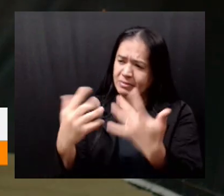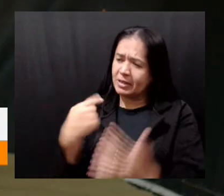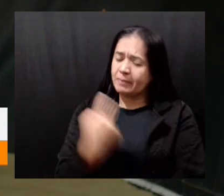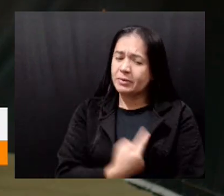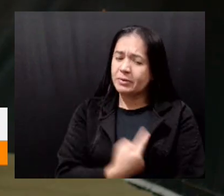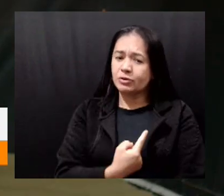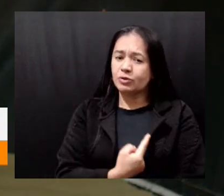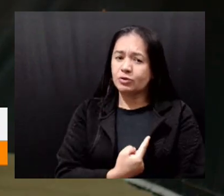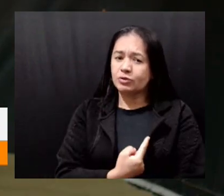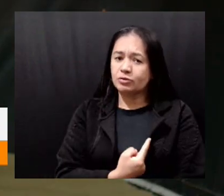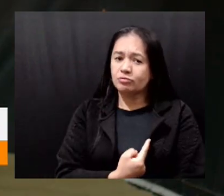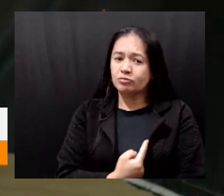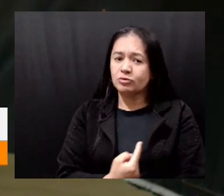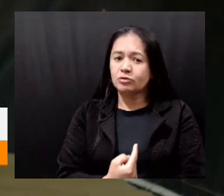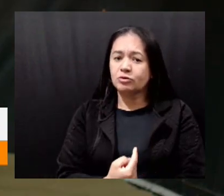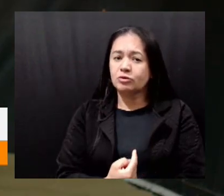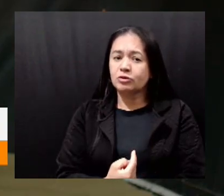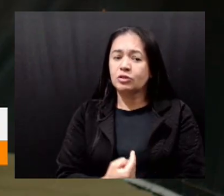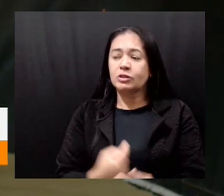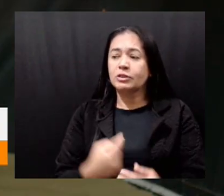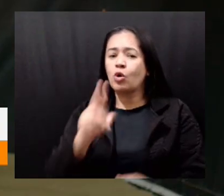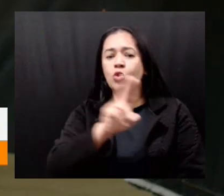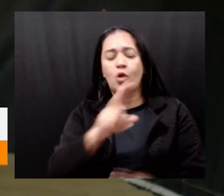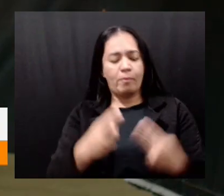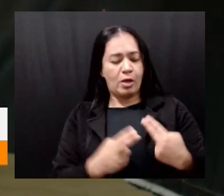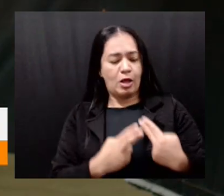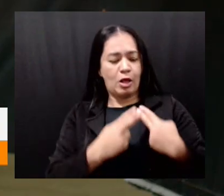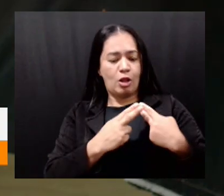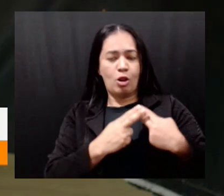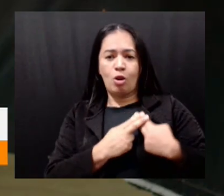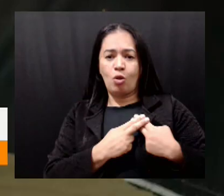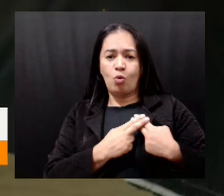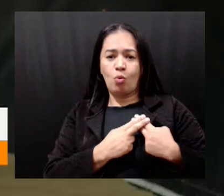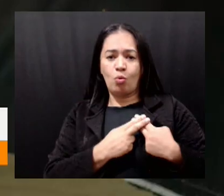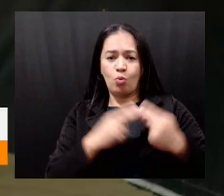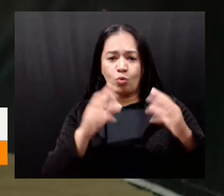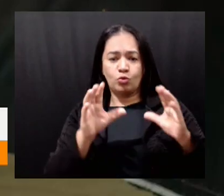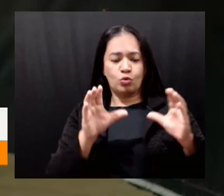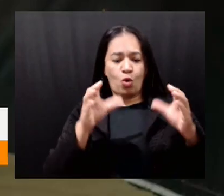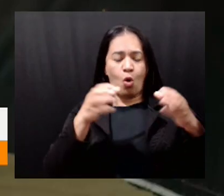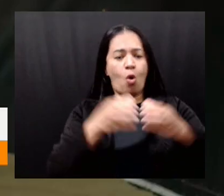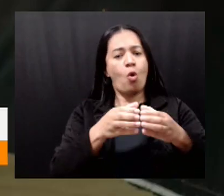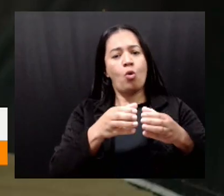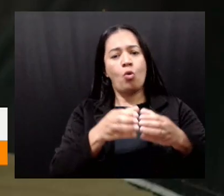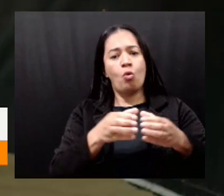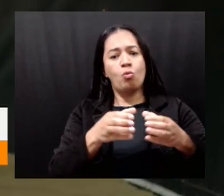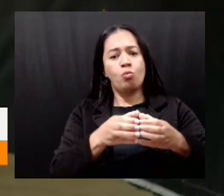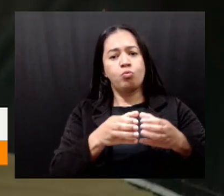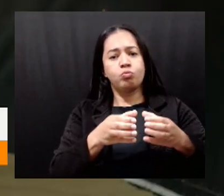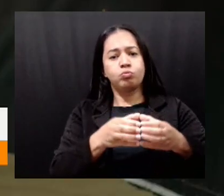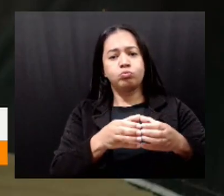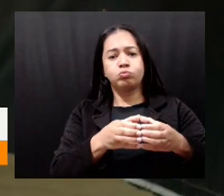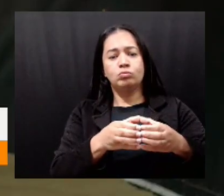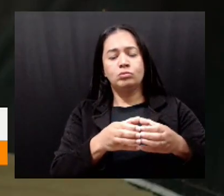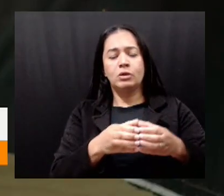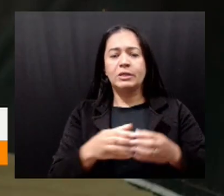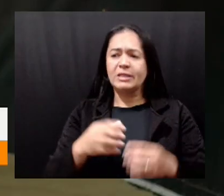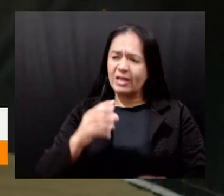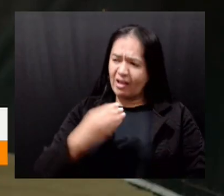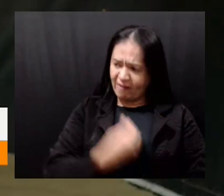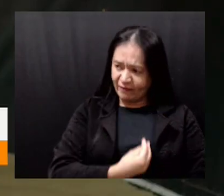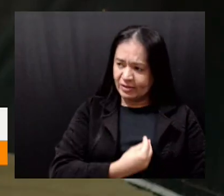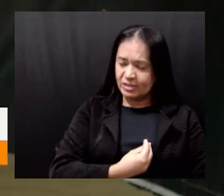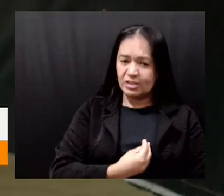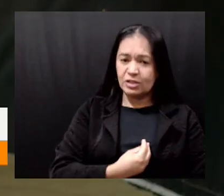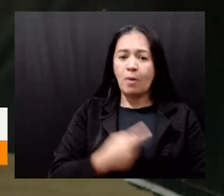do chamado luto coletivo. Isso é real mesmo? Isso existe? E mesmo quando a gente não conhece as vítimas, a gente pode